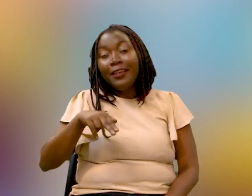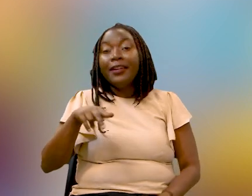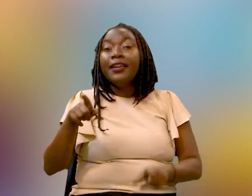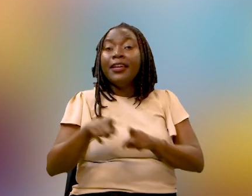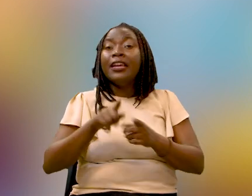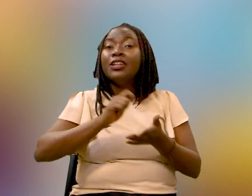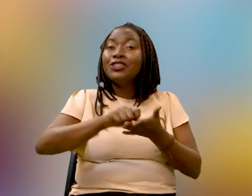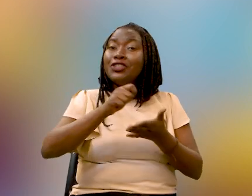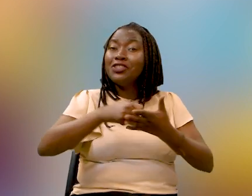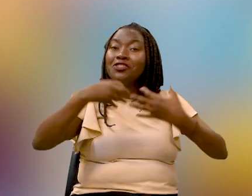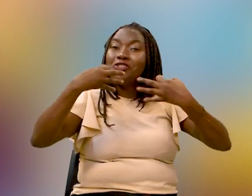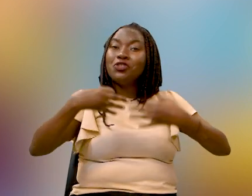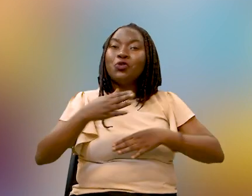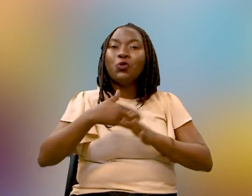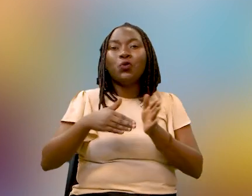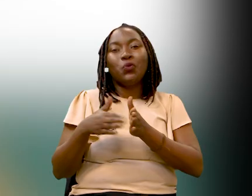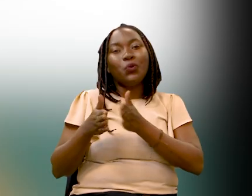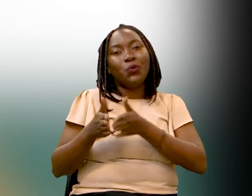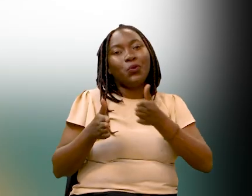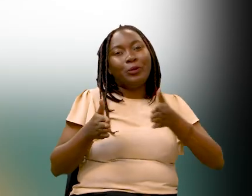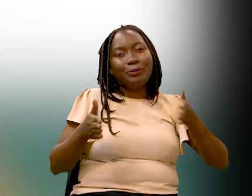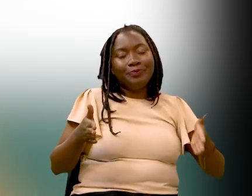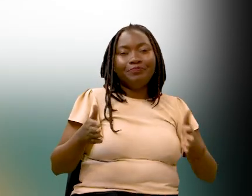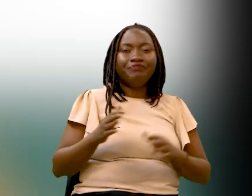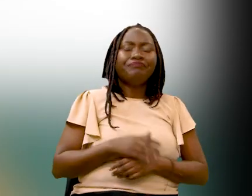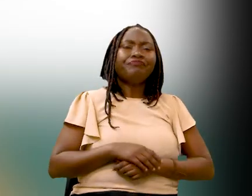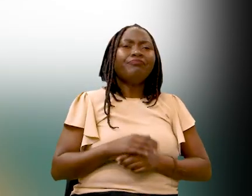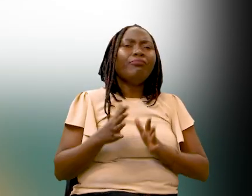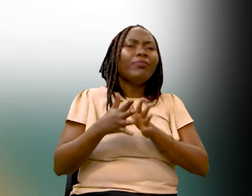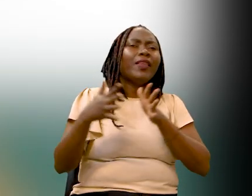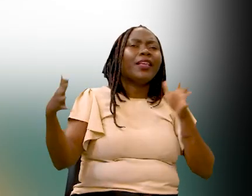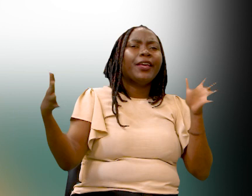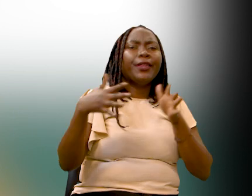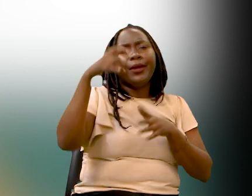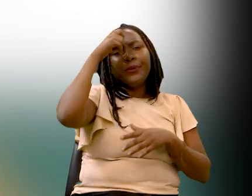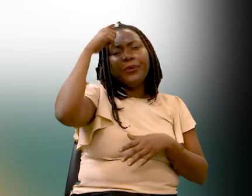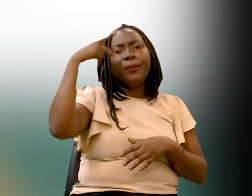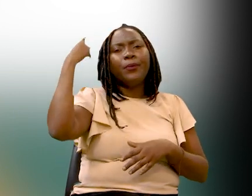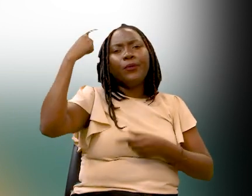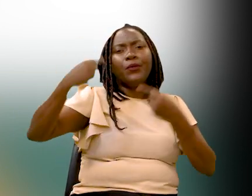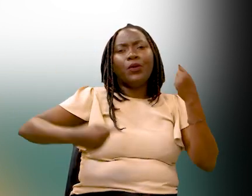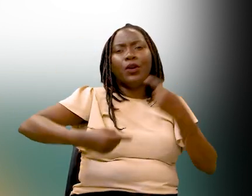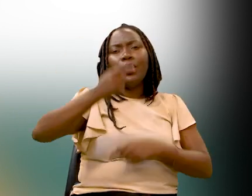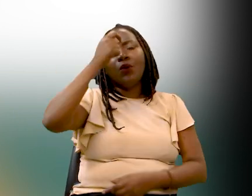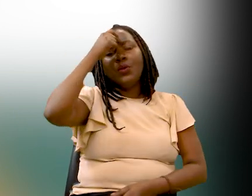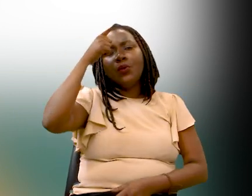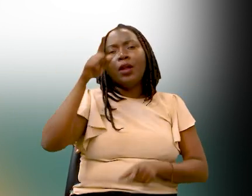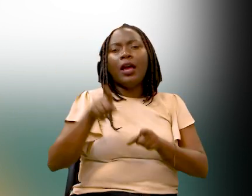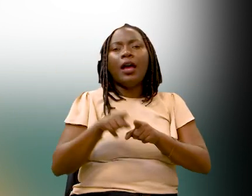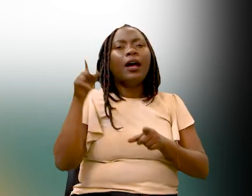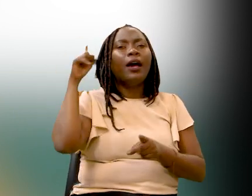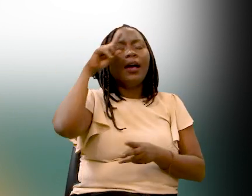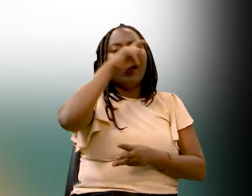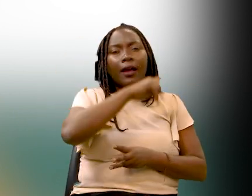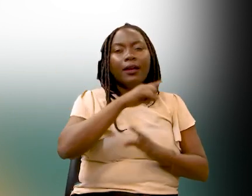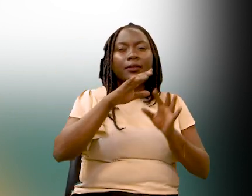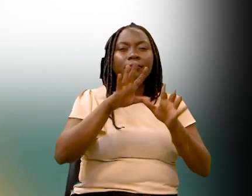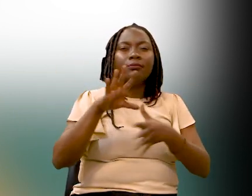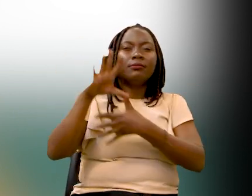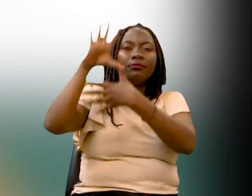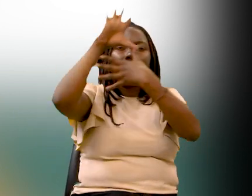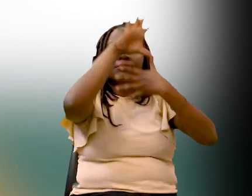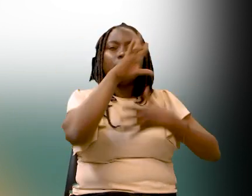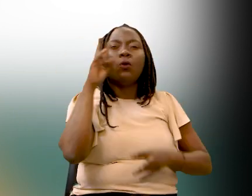com todas as suas etapas. Dimensões da cultura, políticas culturais e seus desafios. Ao traçar